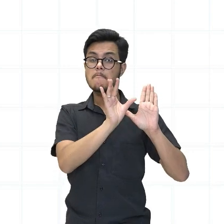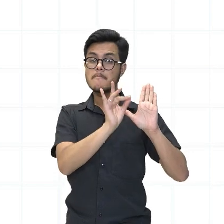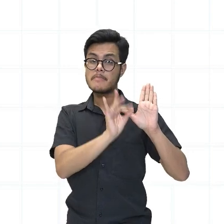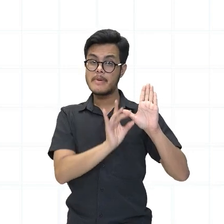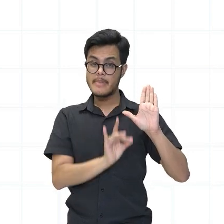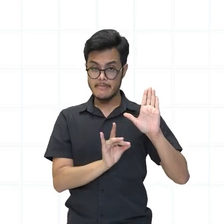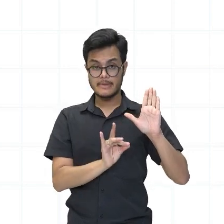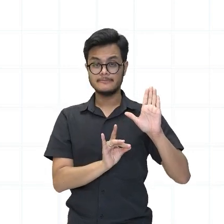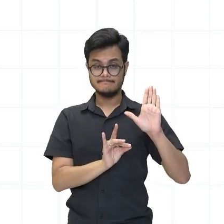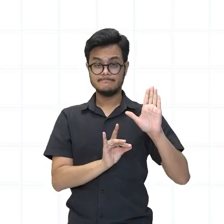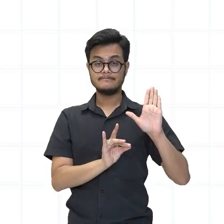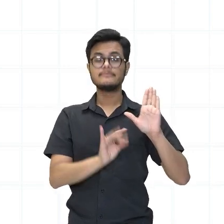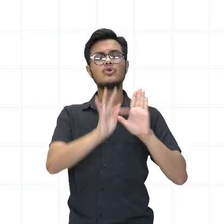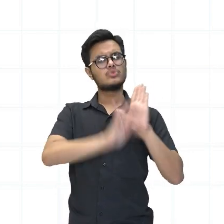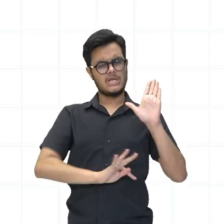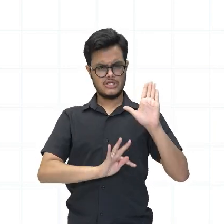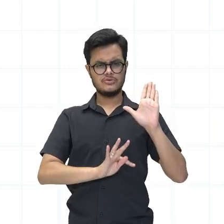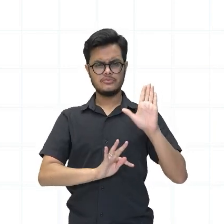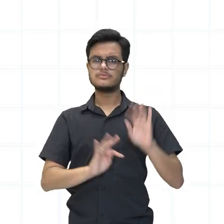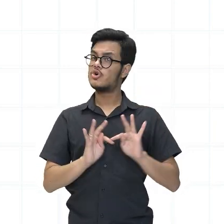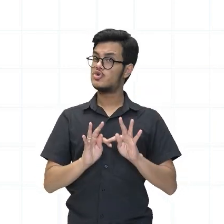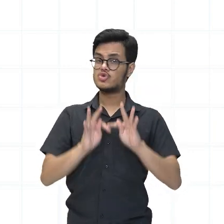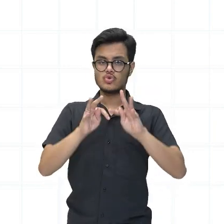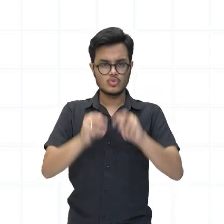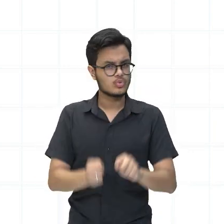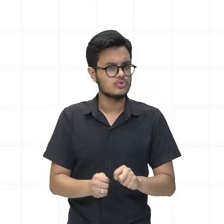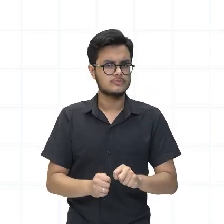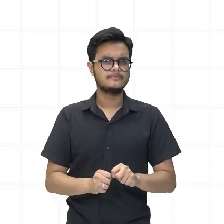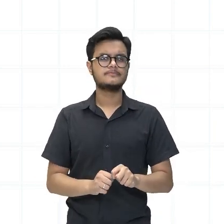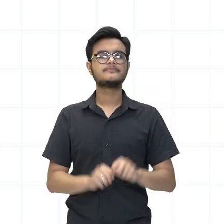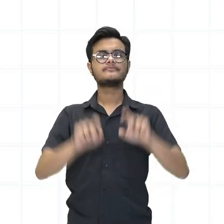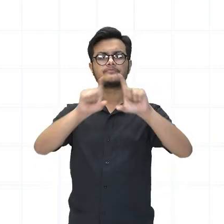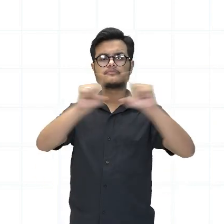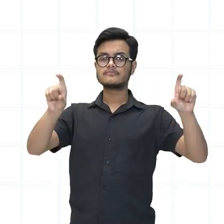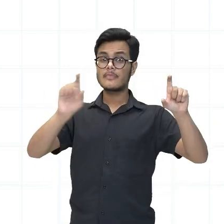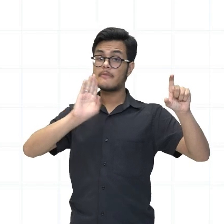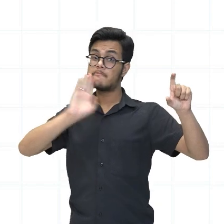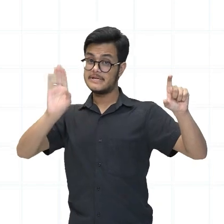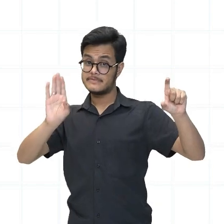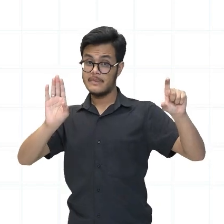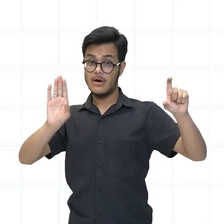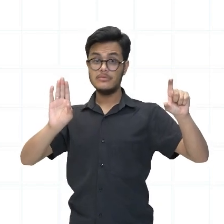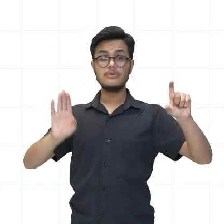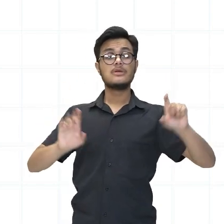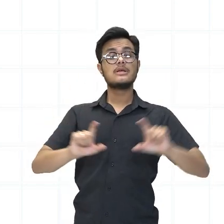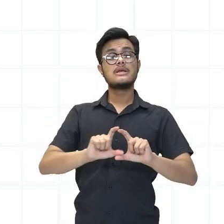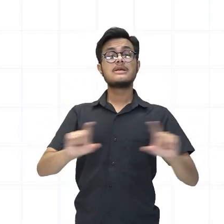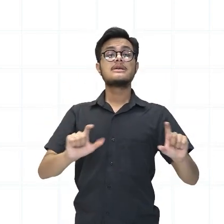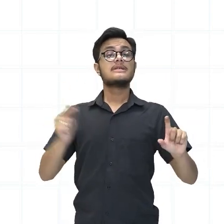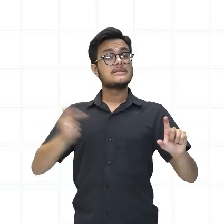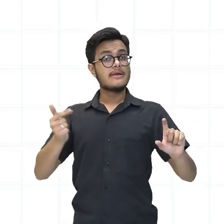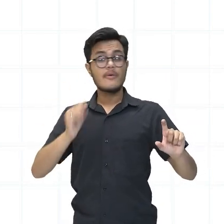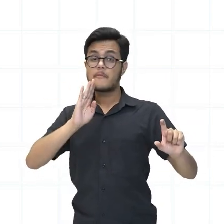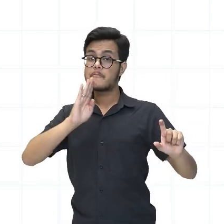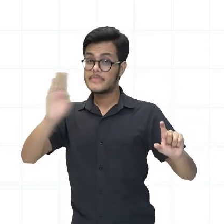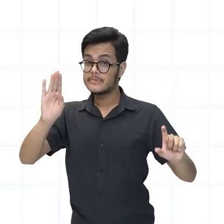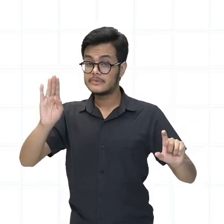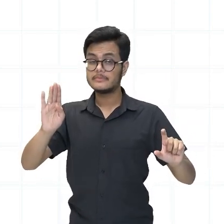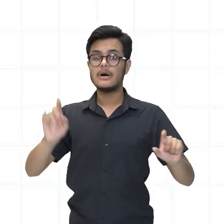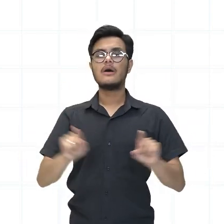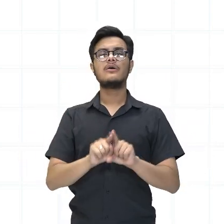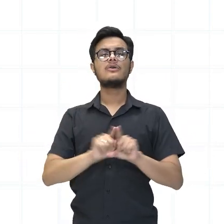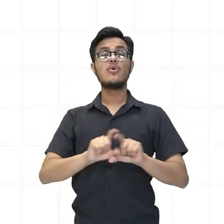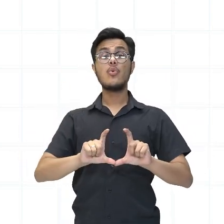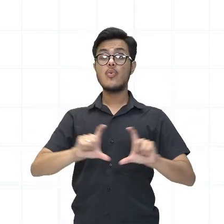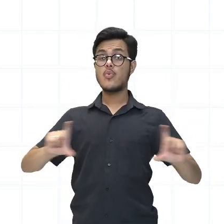complementa o corpo do texto, tudo que vem após o título, como o primeiro parágrafo, que nós vamos ter ali também os elementos como o lead